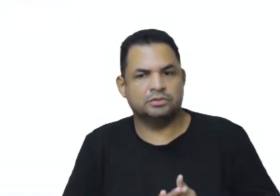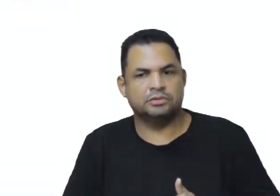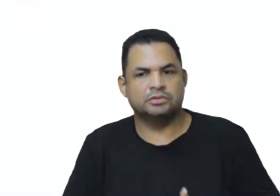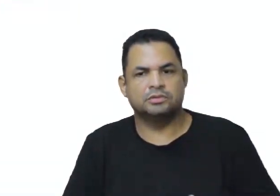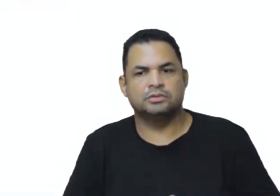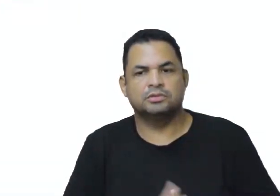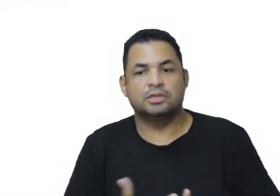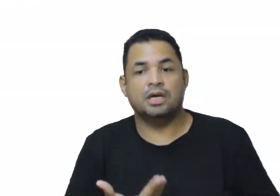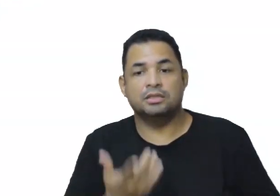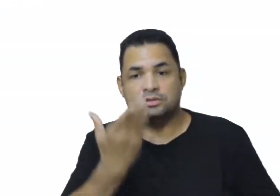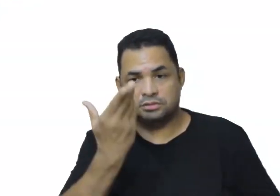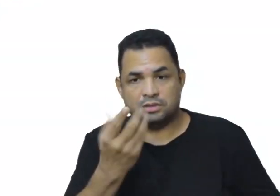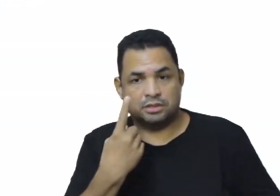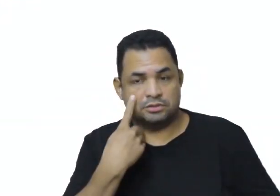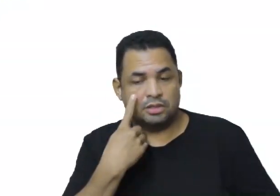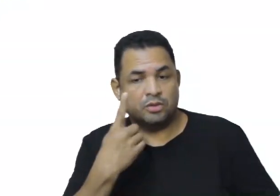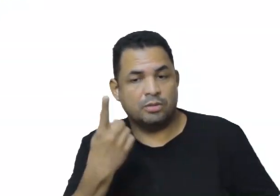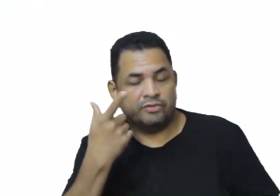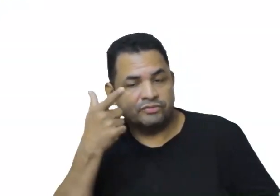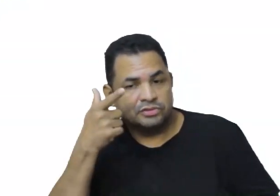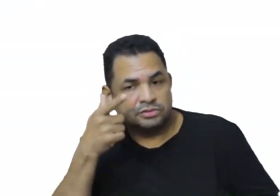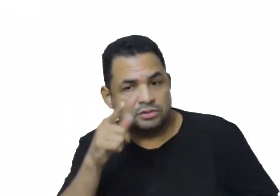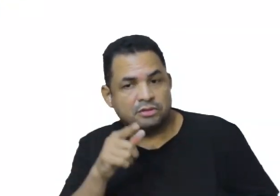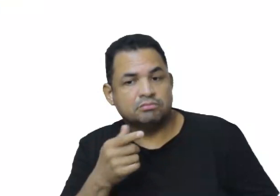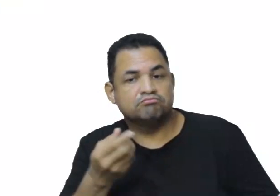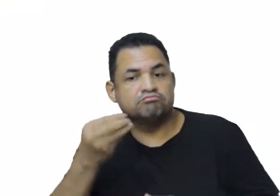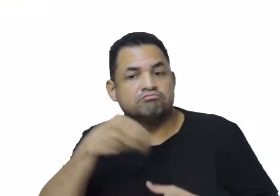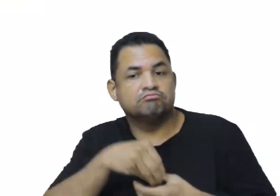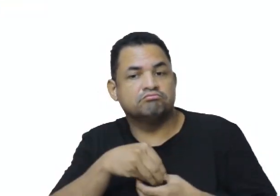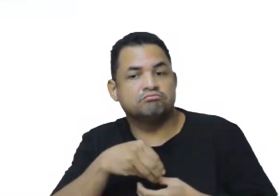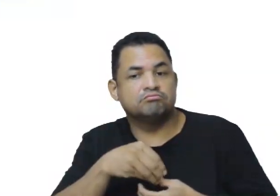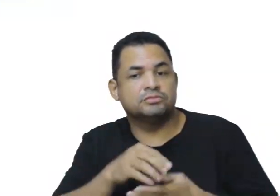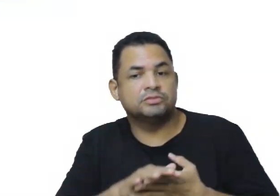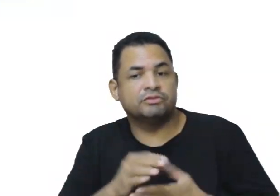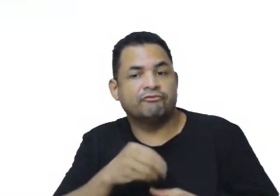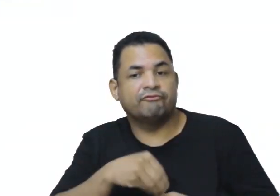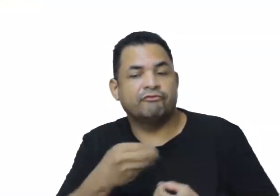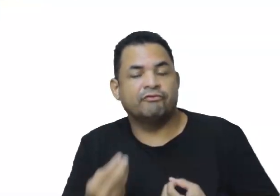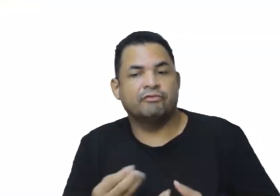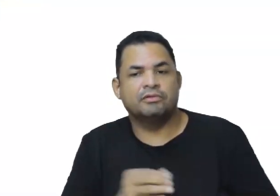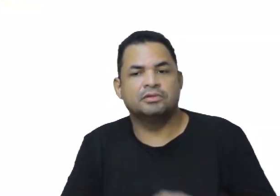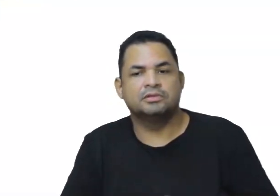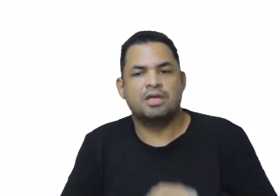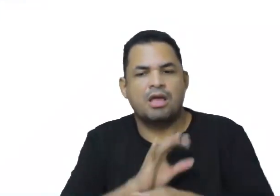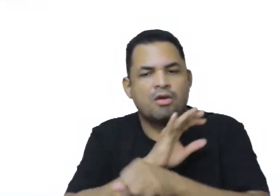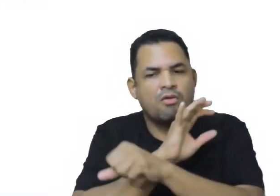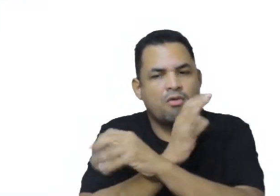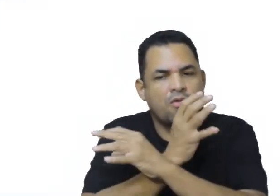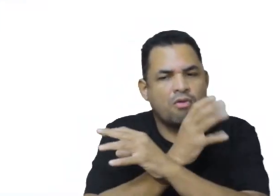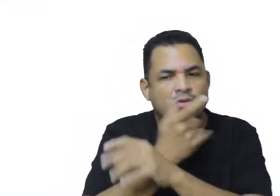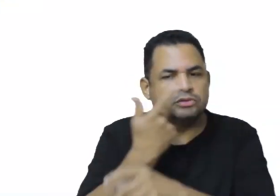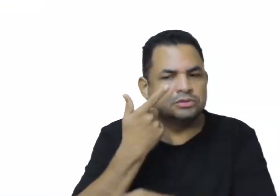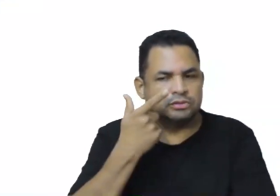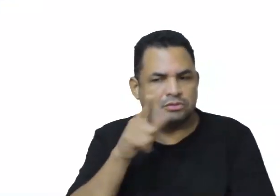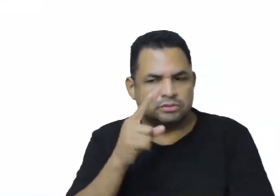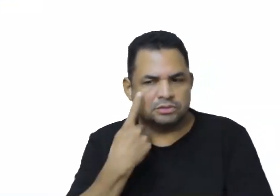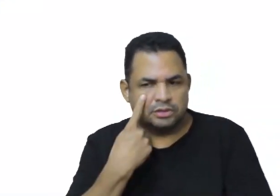estrutura interna desse organismo. Então, a gente já consegue perceber uma formação óssea, né?